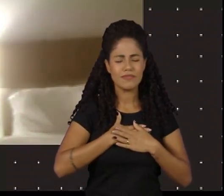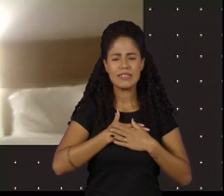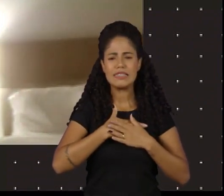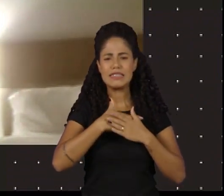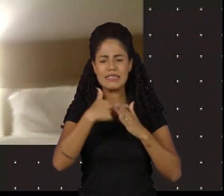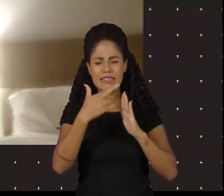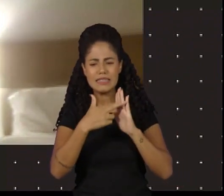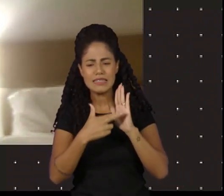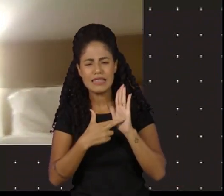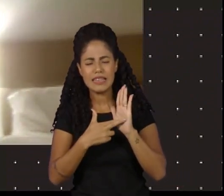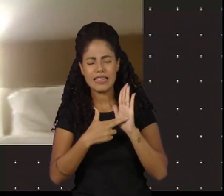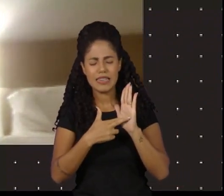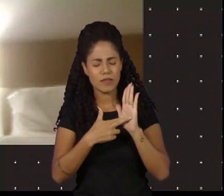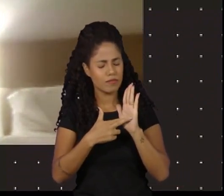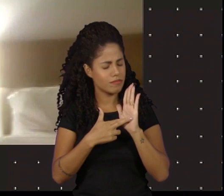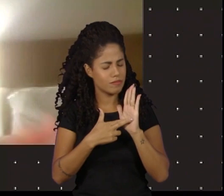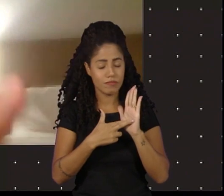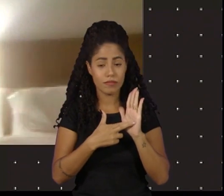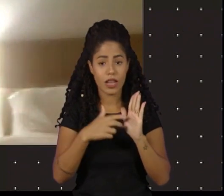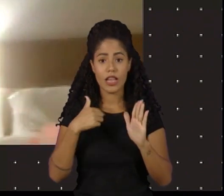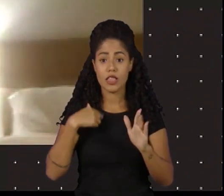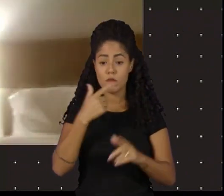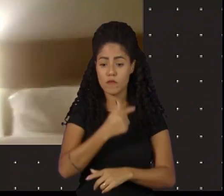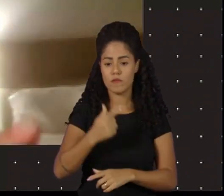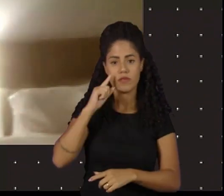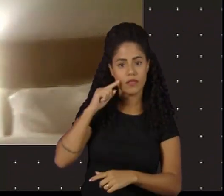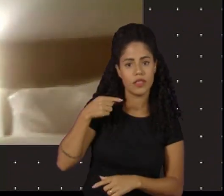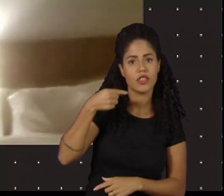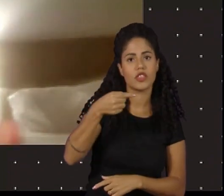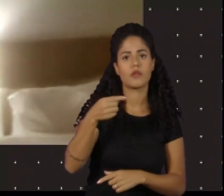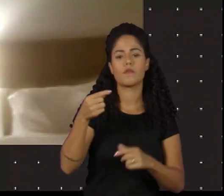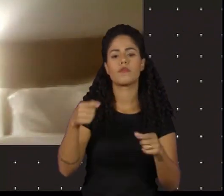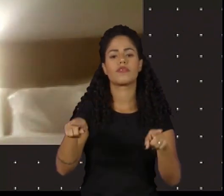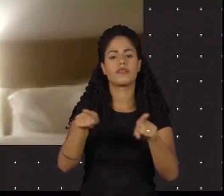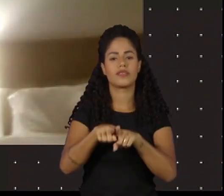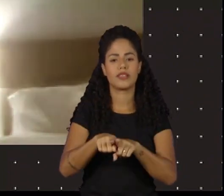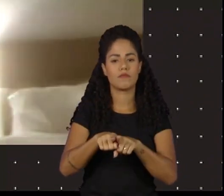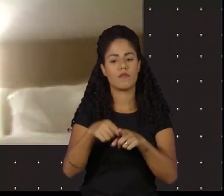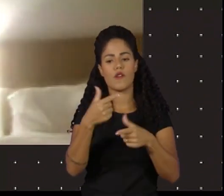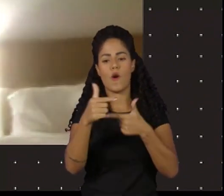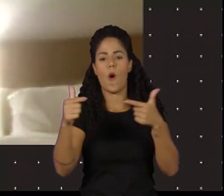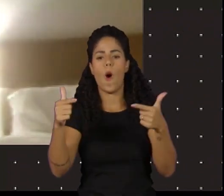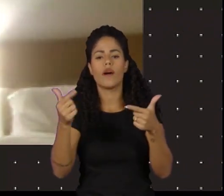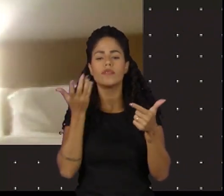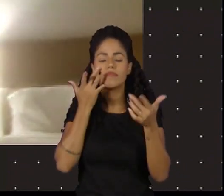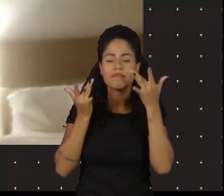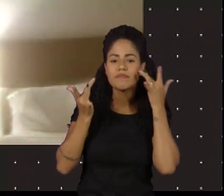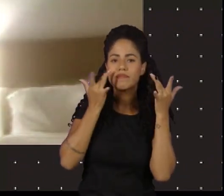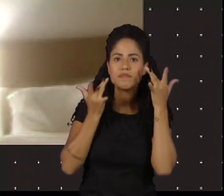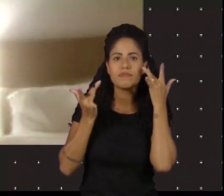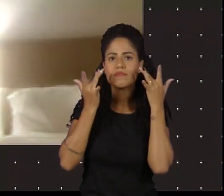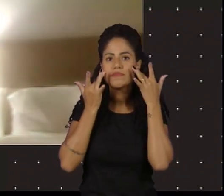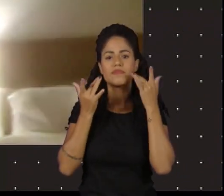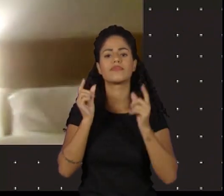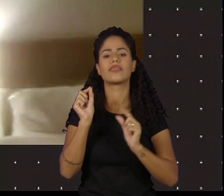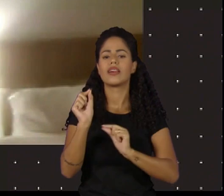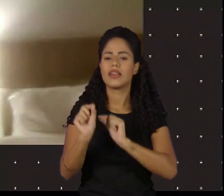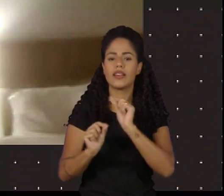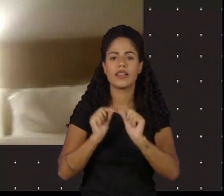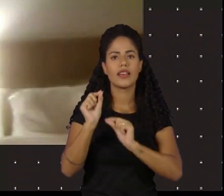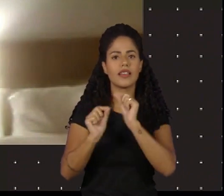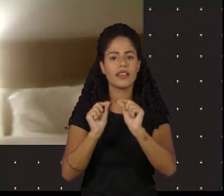é vender. Que uma semana lá o Grande Otelo, o grande Otelo, não pôde fazer o espetáculo. Quem foi que o